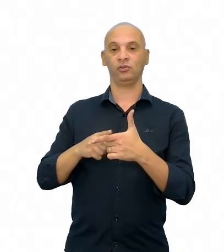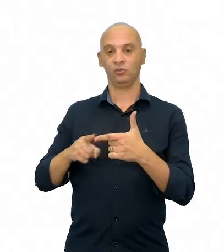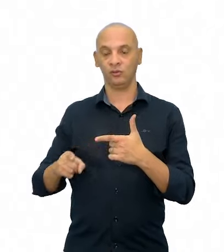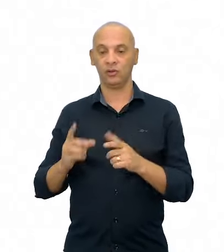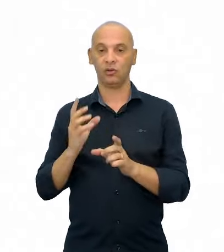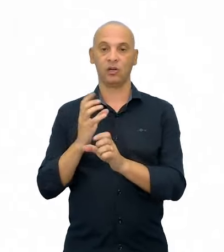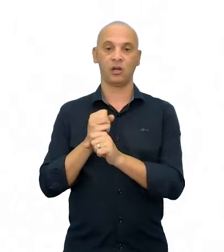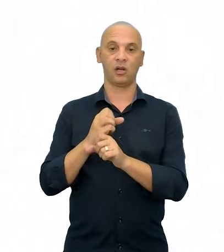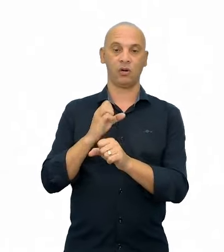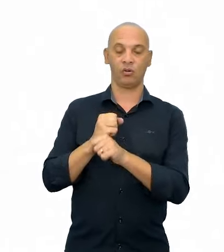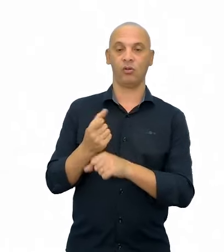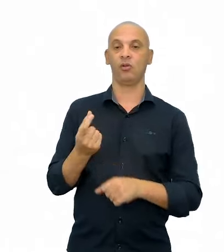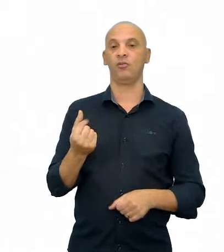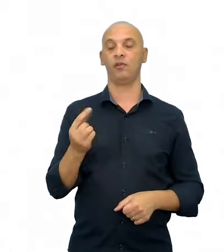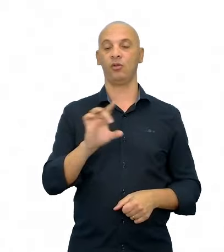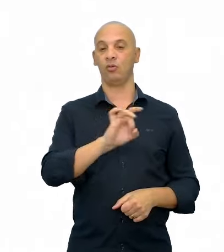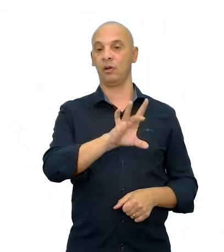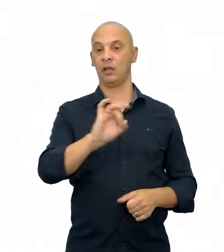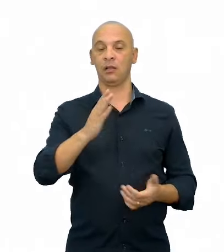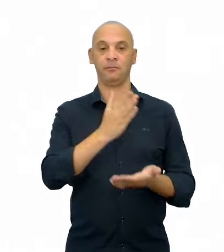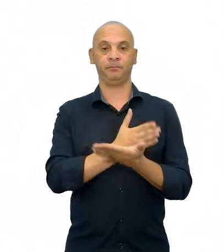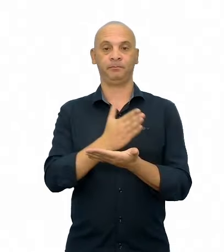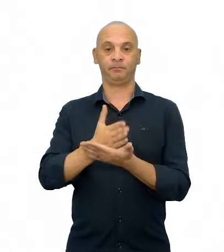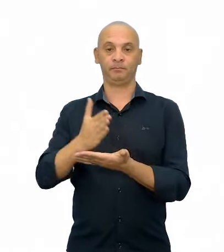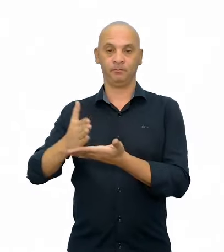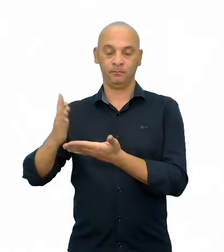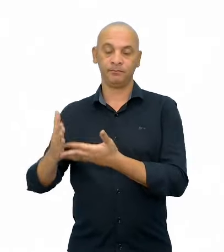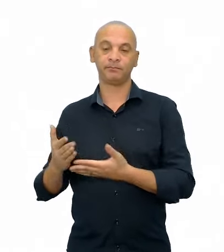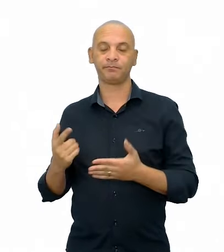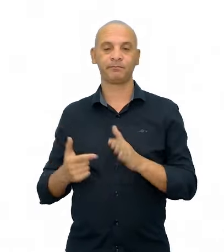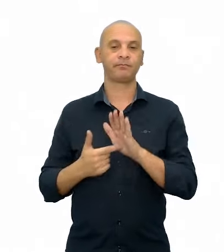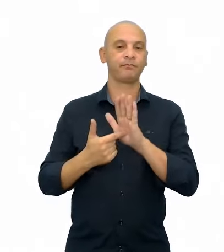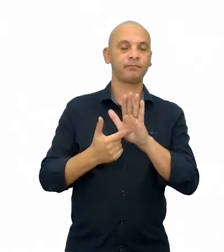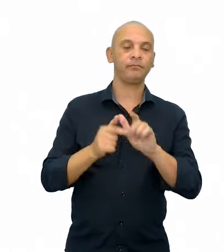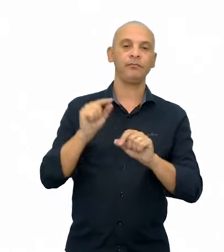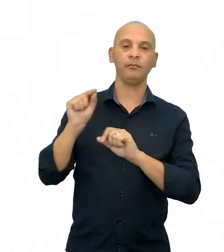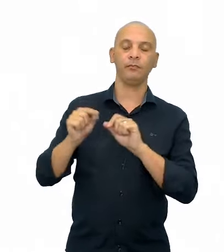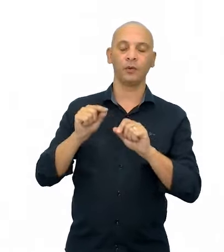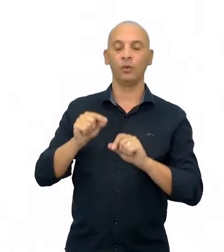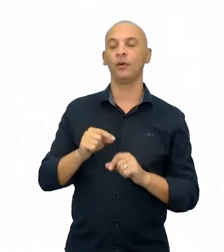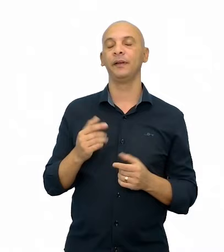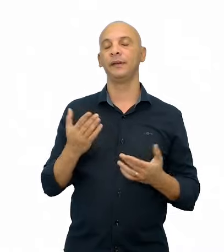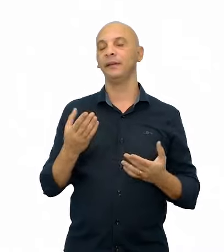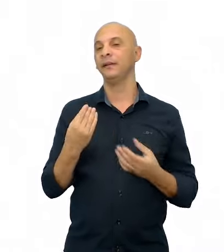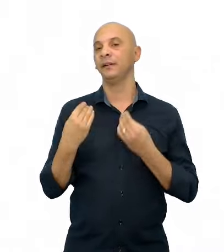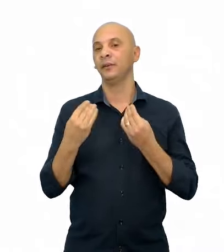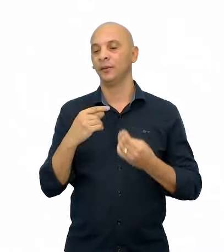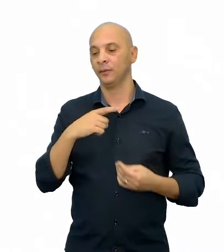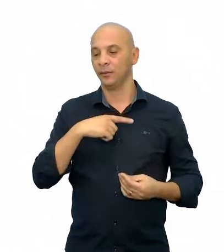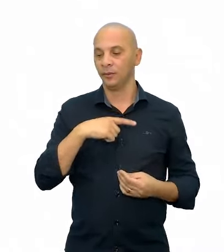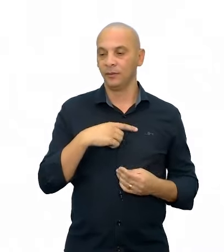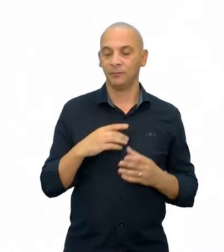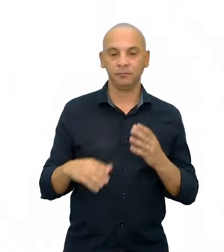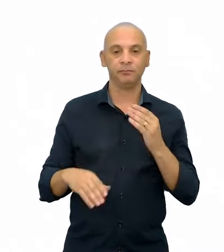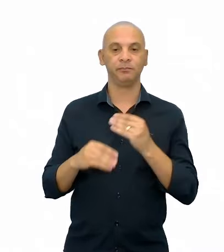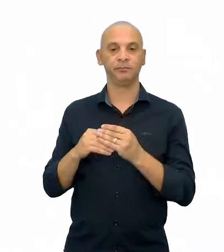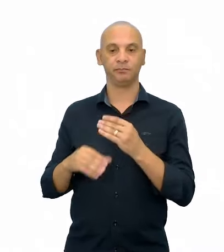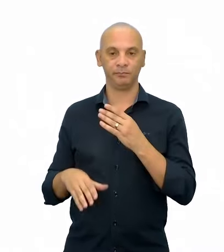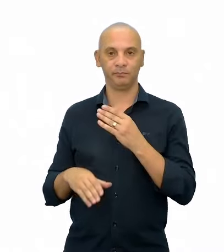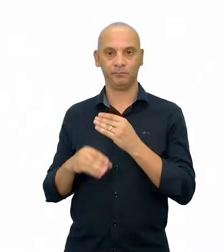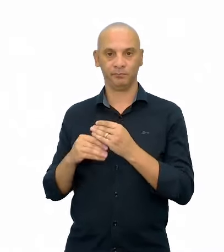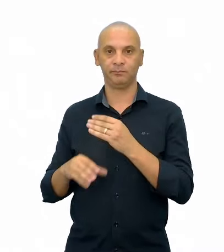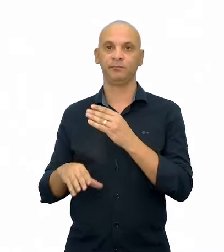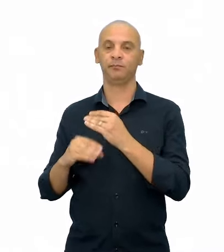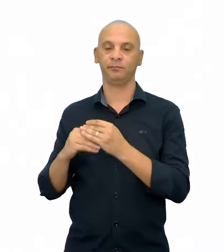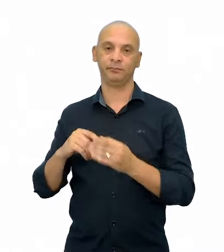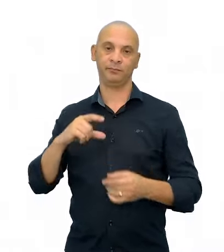para calcular o valor de cada parcela. É interessante mostrar essas operações, né, como complementares umas